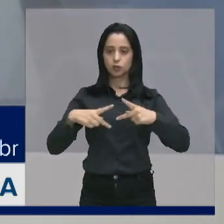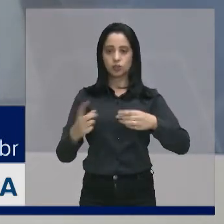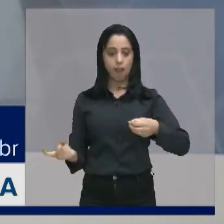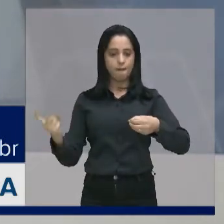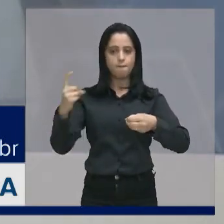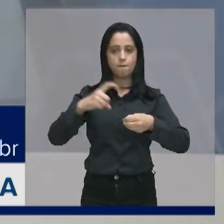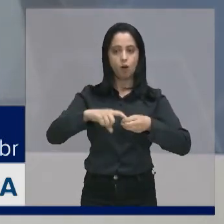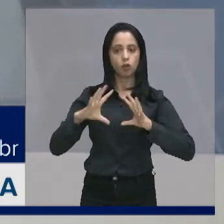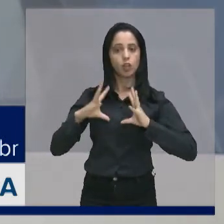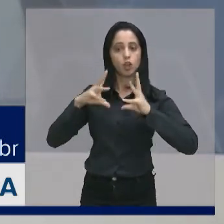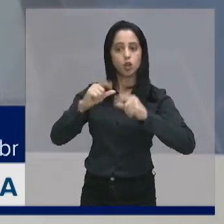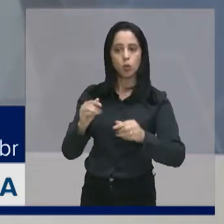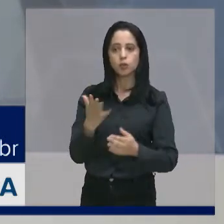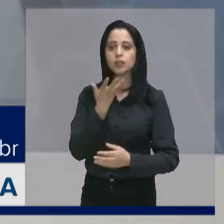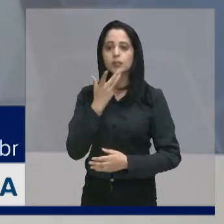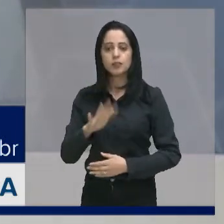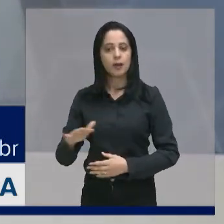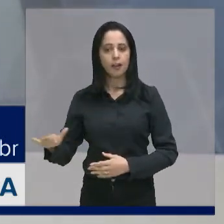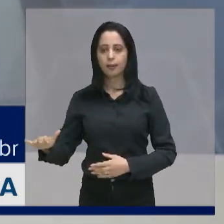nenhuma